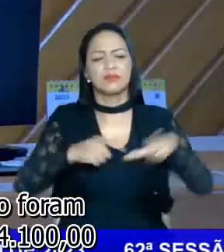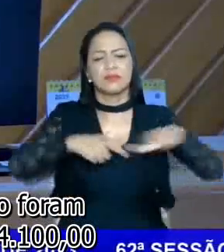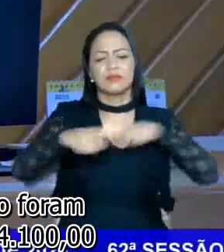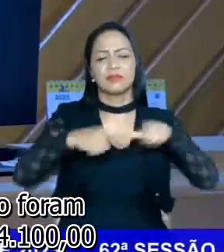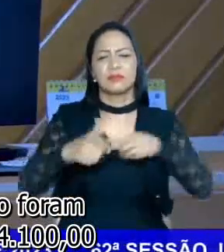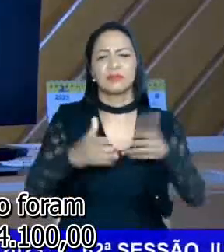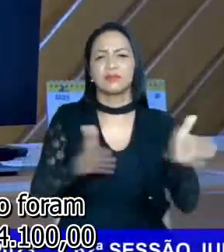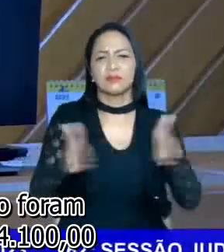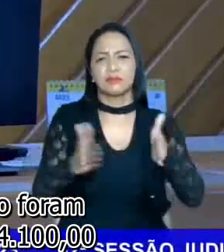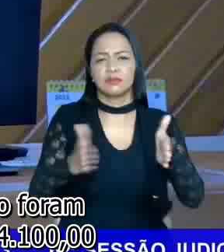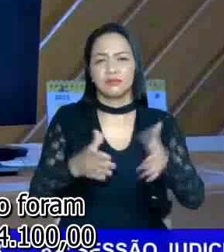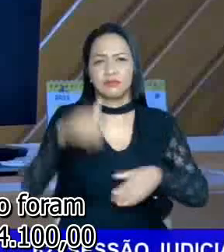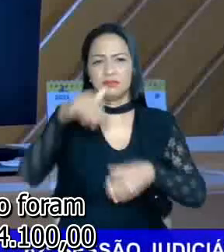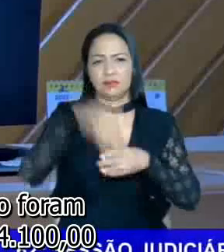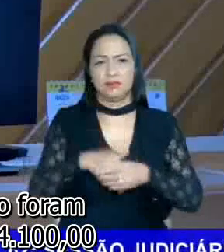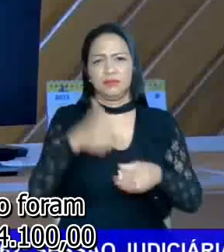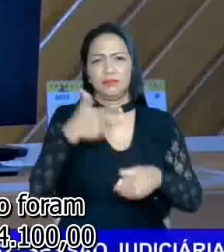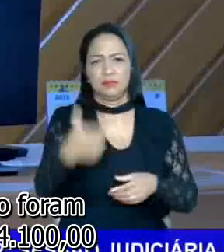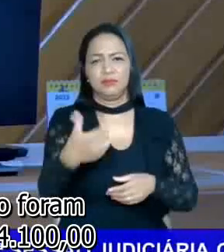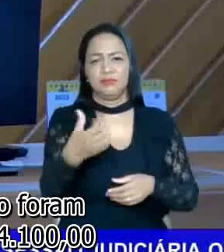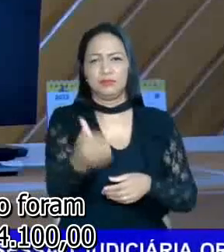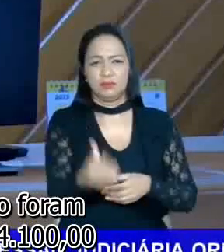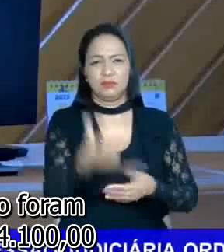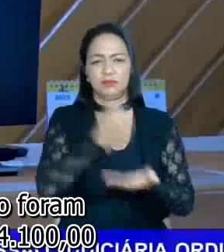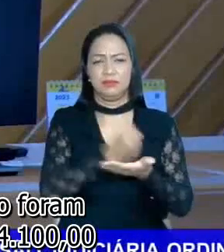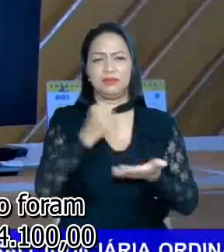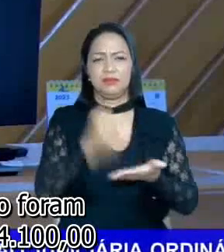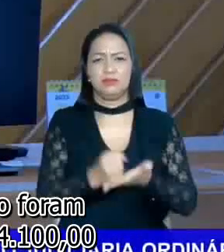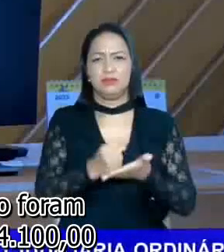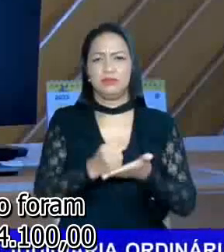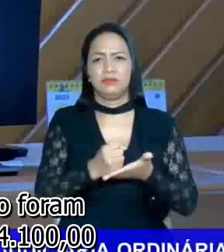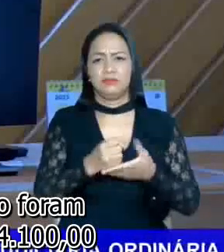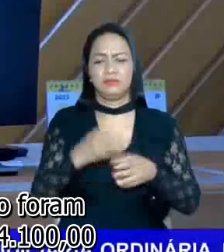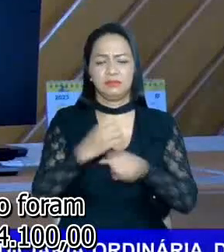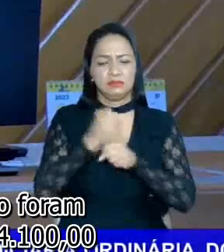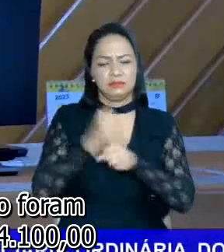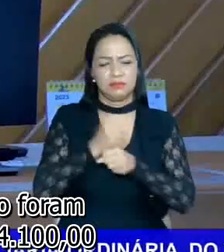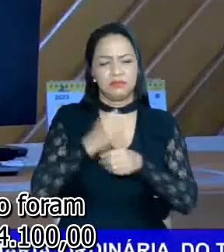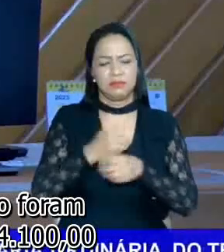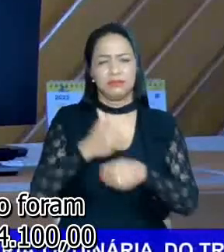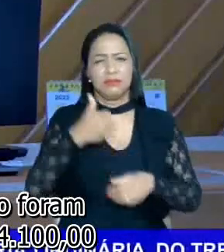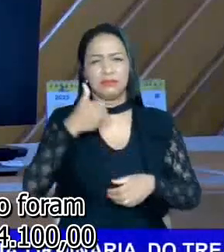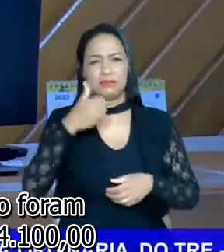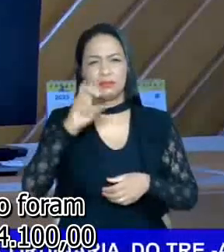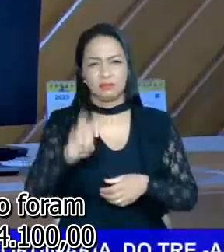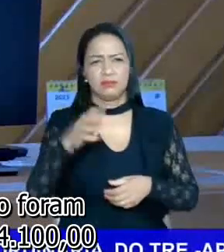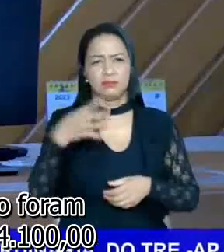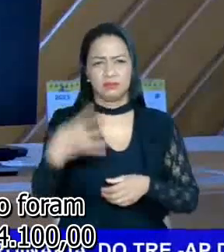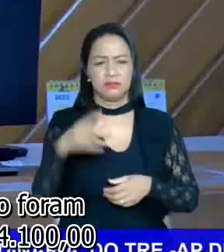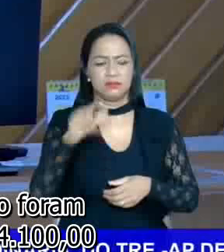trabalhado durante a eleição. E, nesse caso, foram 26 contratos que totalizam um gasto total de R$